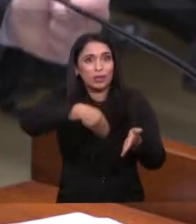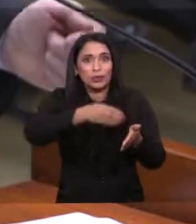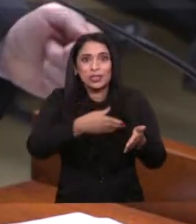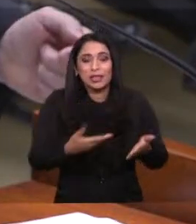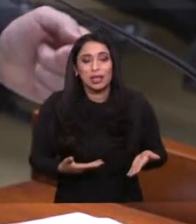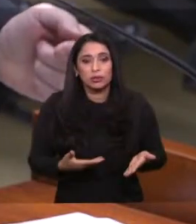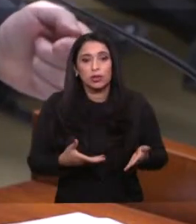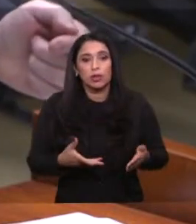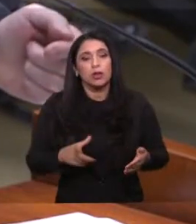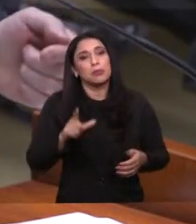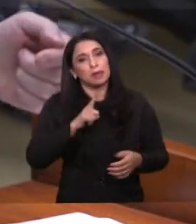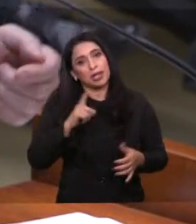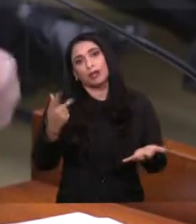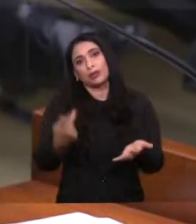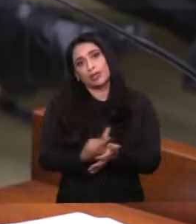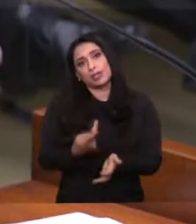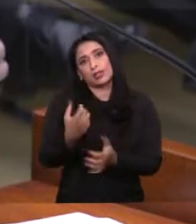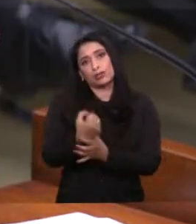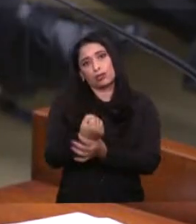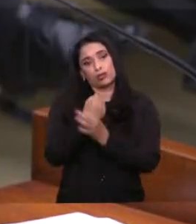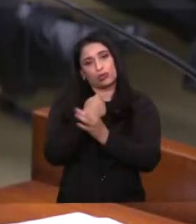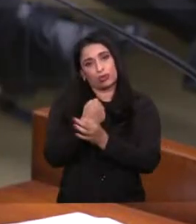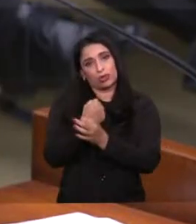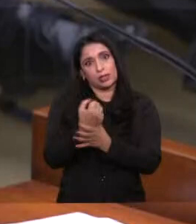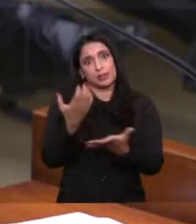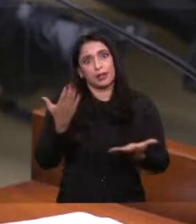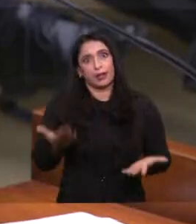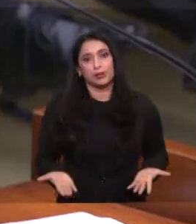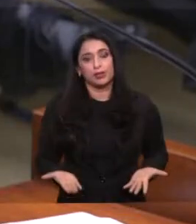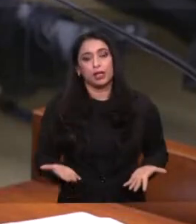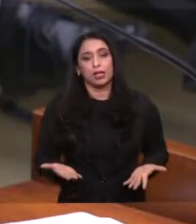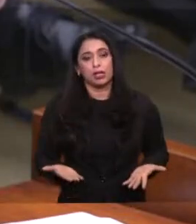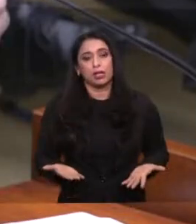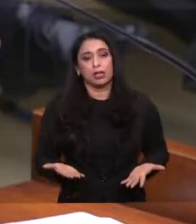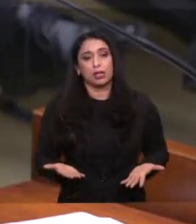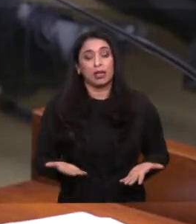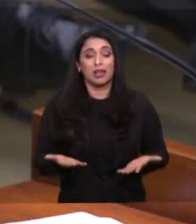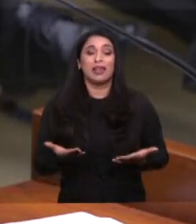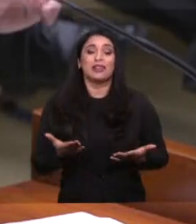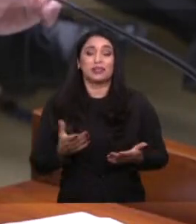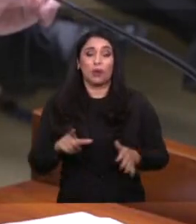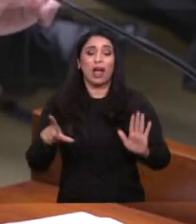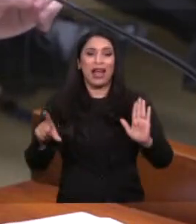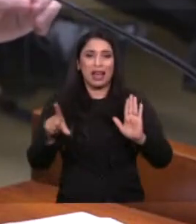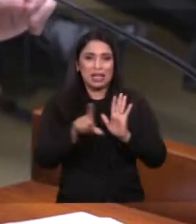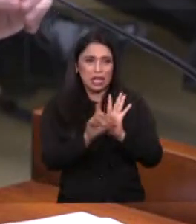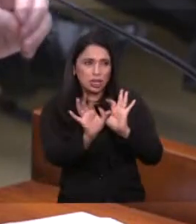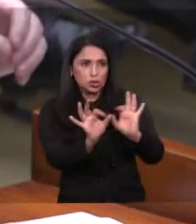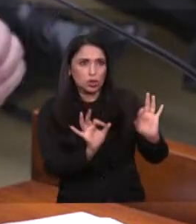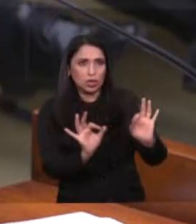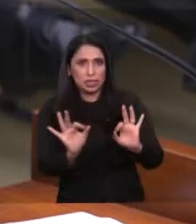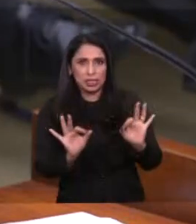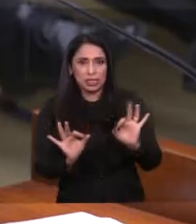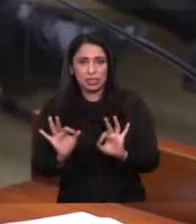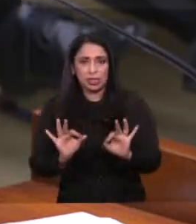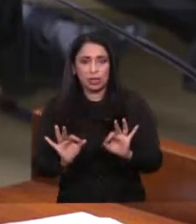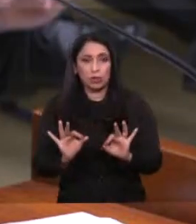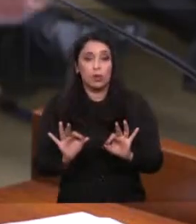para poder implementar o juiz das garantias onde for possível. Caberá à lei de organização